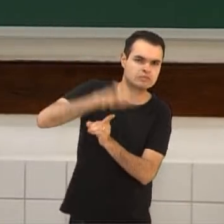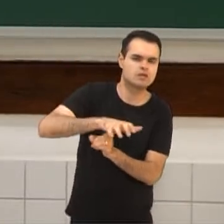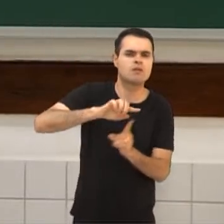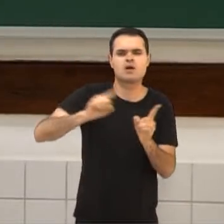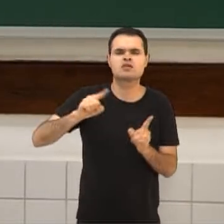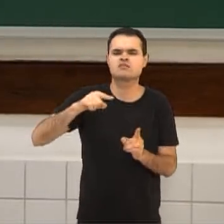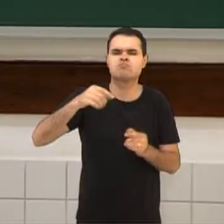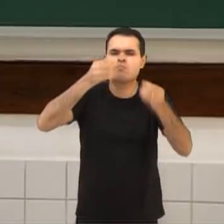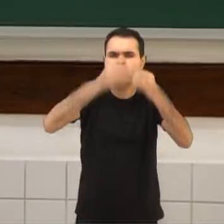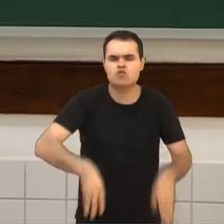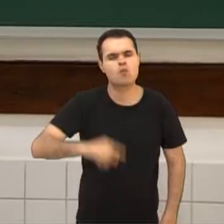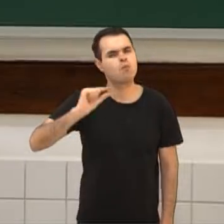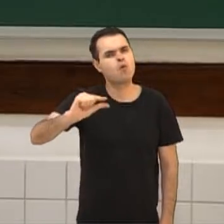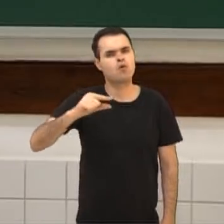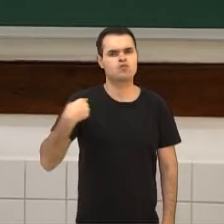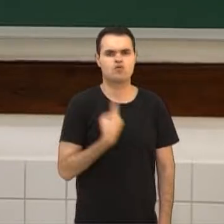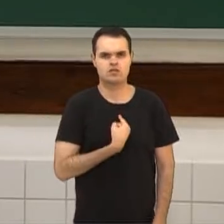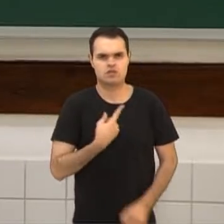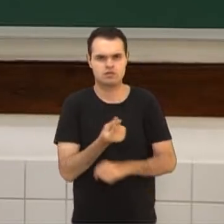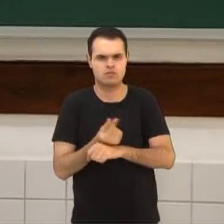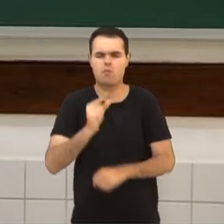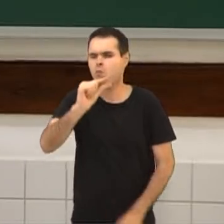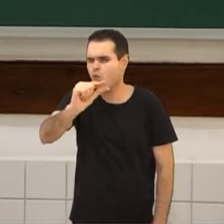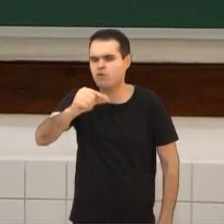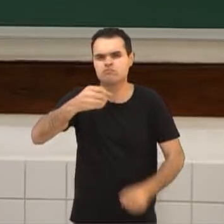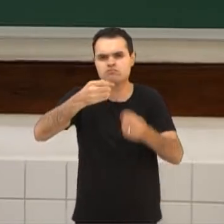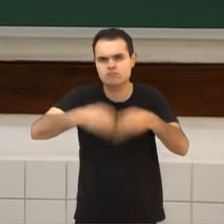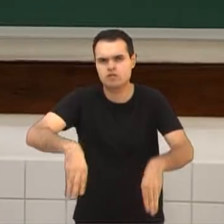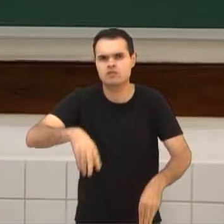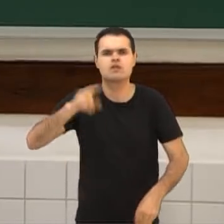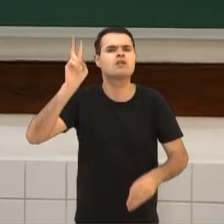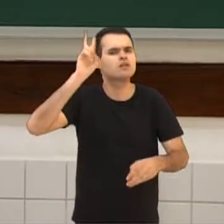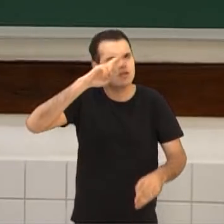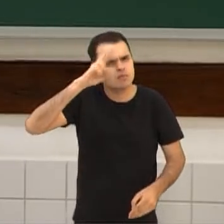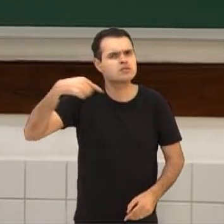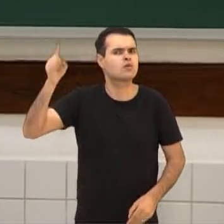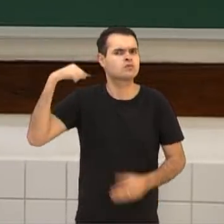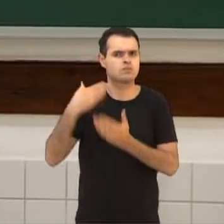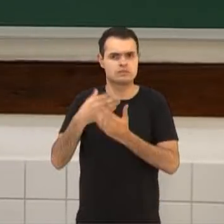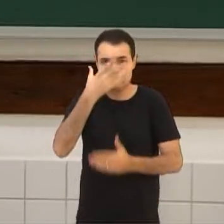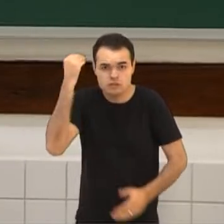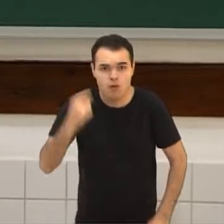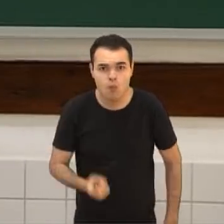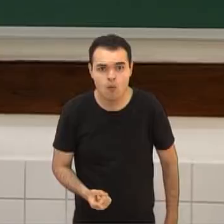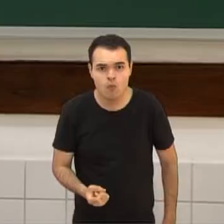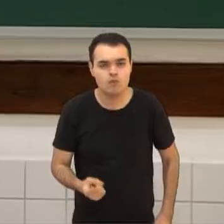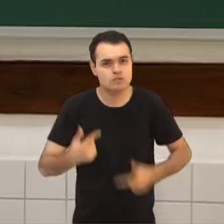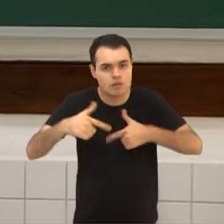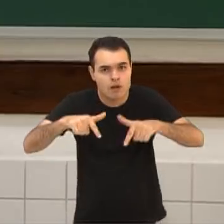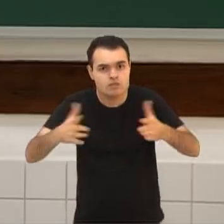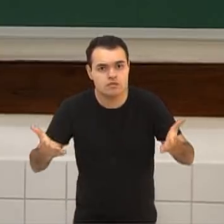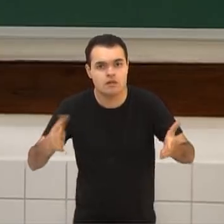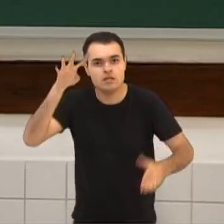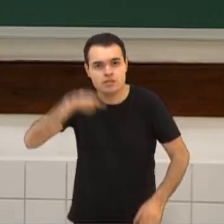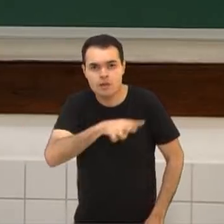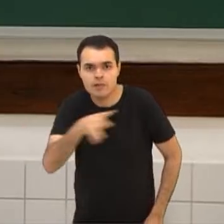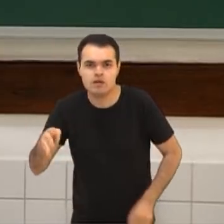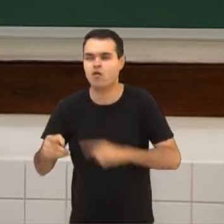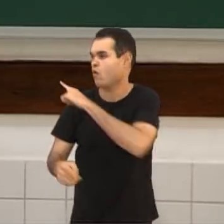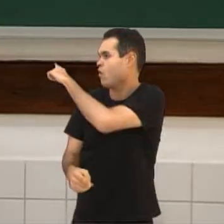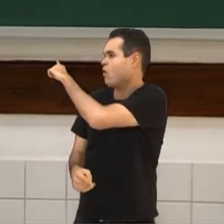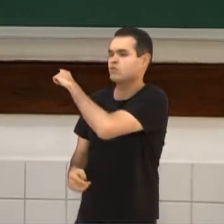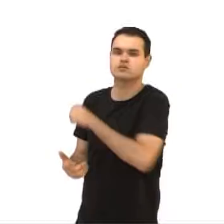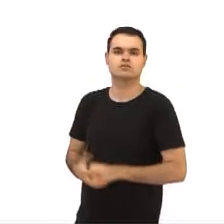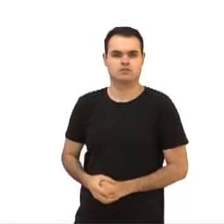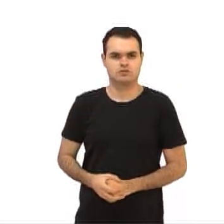nossa economia. Está lembrado da tabelinha que nós vimos na última aula? Não? Tá sim, mas eu vou trazer ela para você